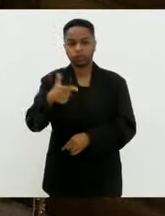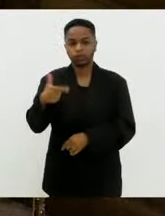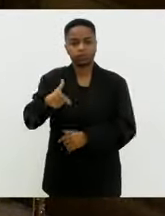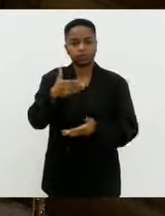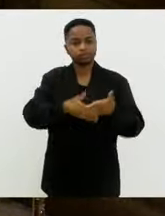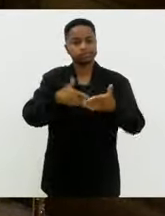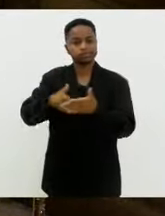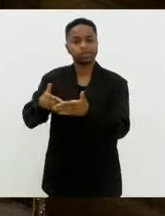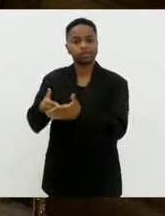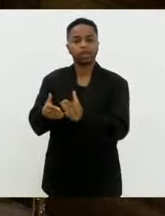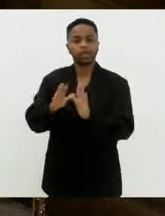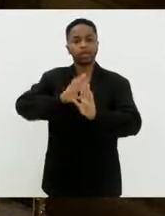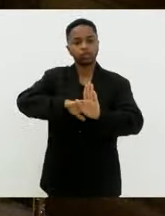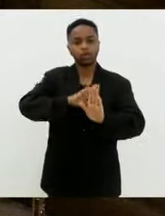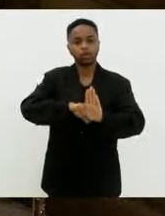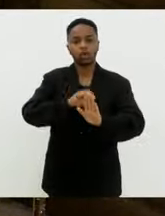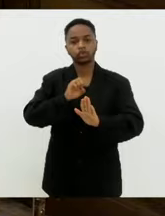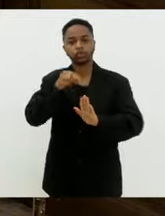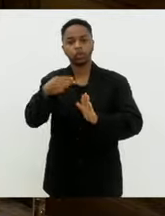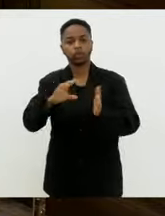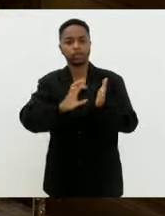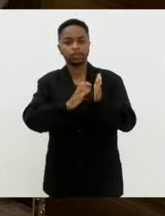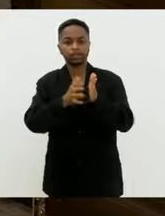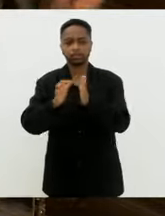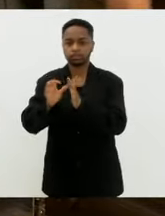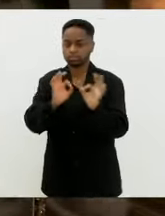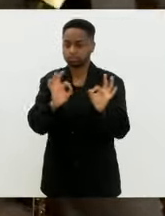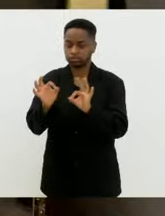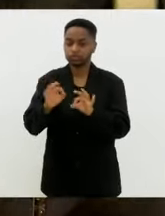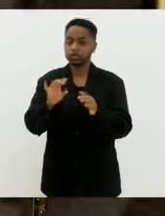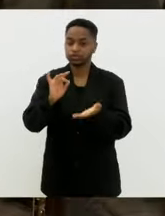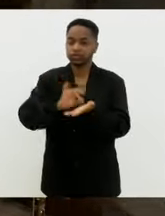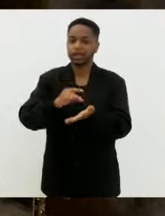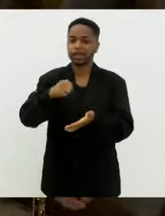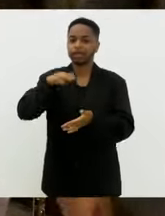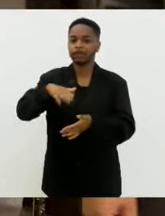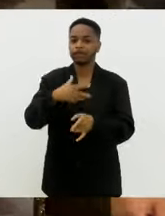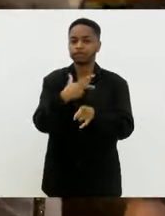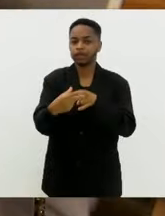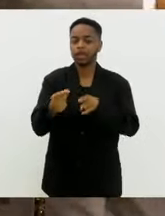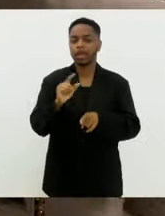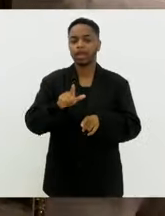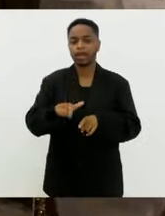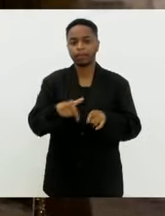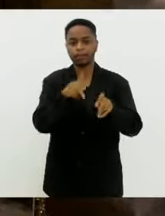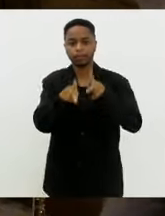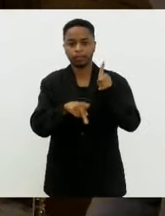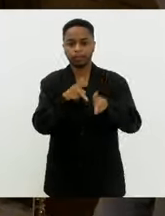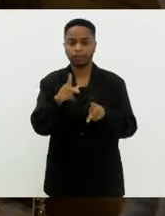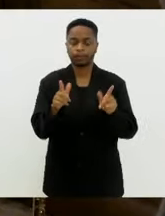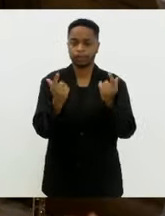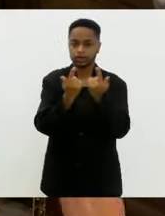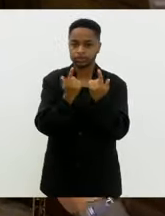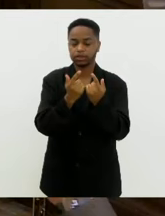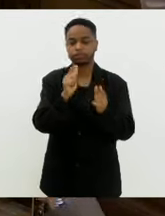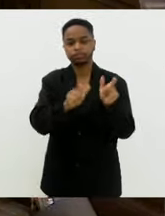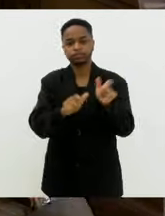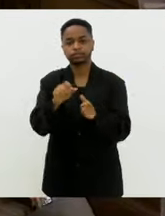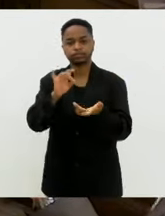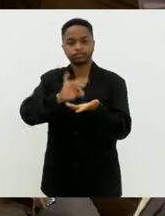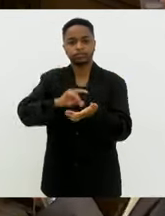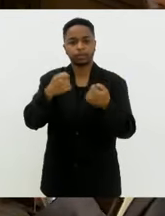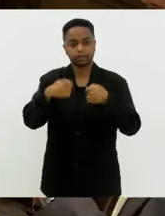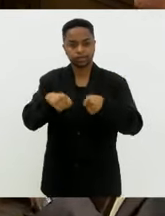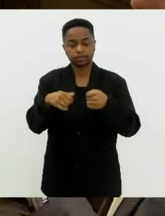diferença partidária, não tem nada disso. Quem está ganhando são os moradores de Magé, as pessoas que mais precisam. Então, parabéns para Vossa Excelência por essa